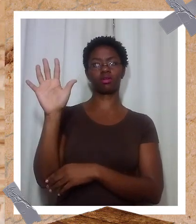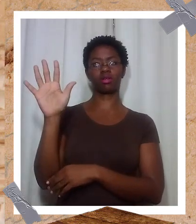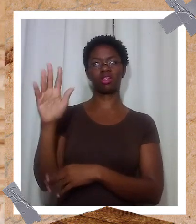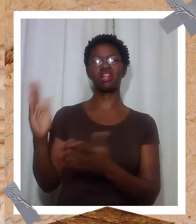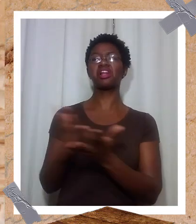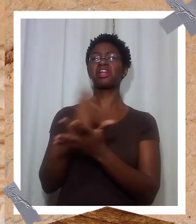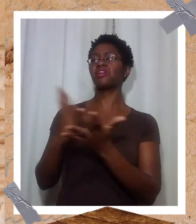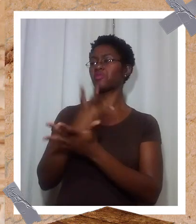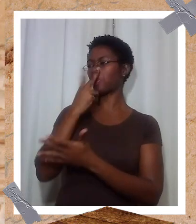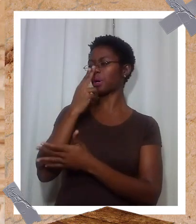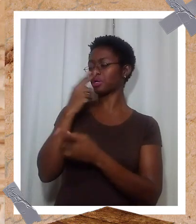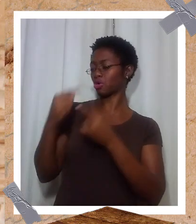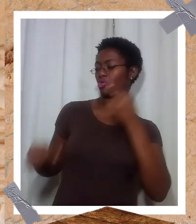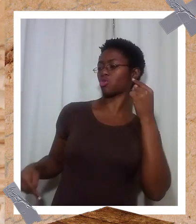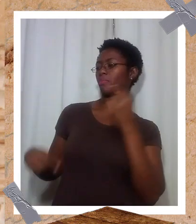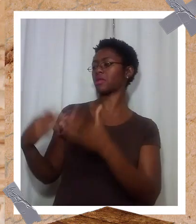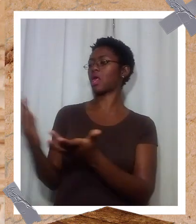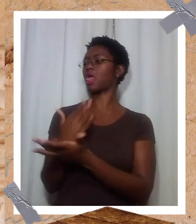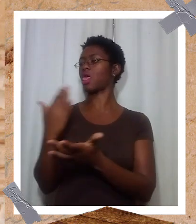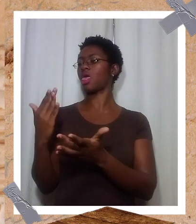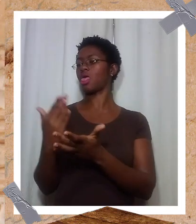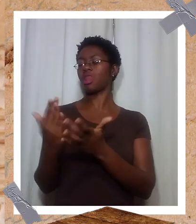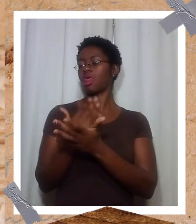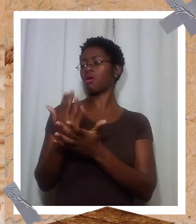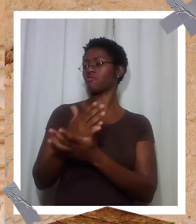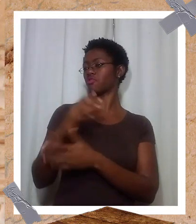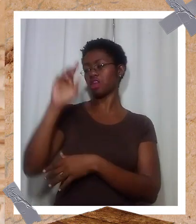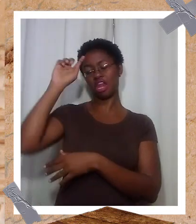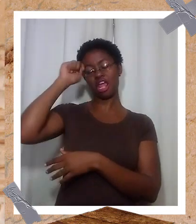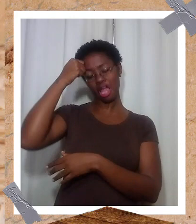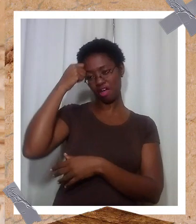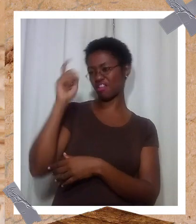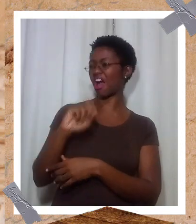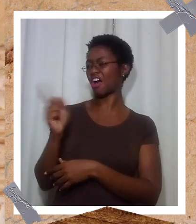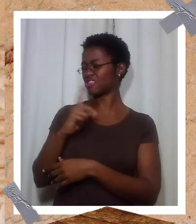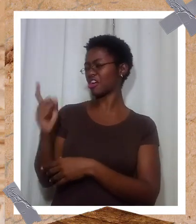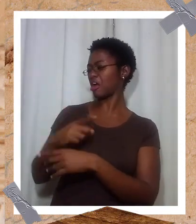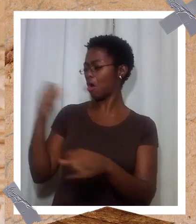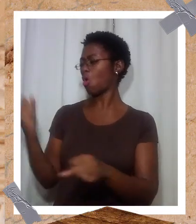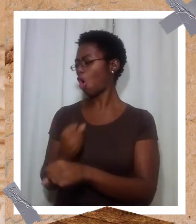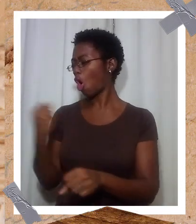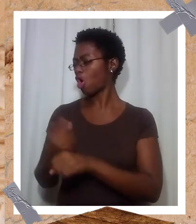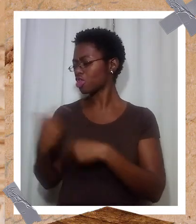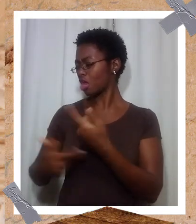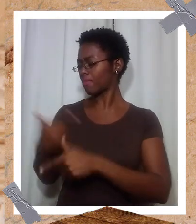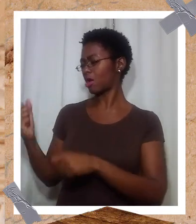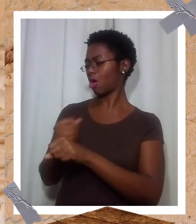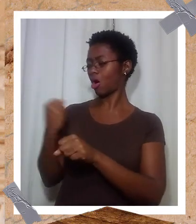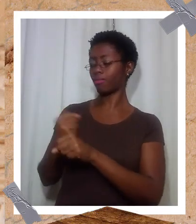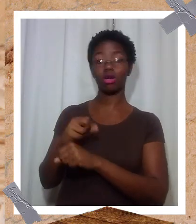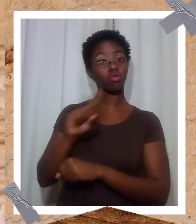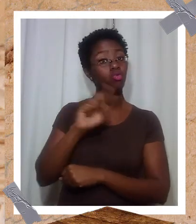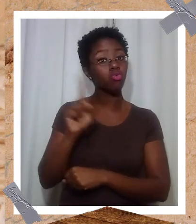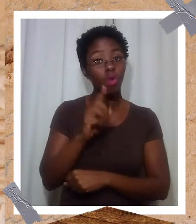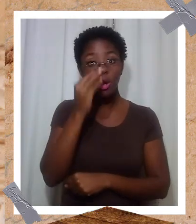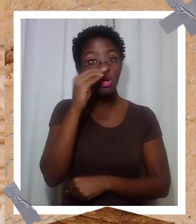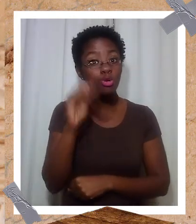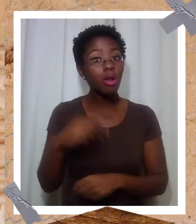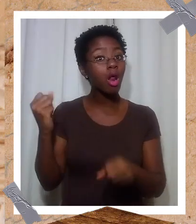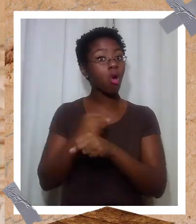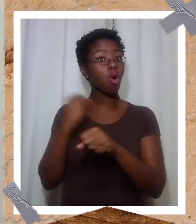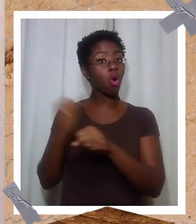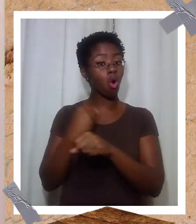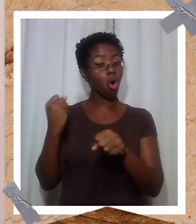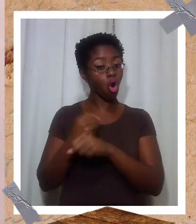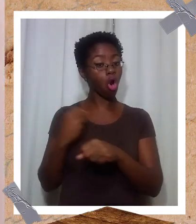negros. Você não nasceu para isso. Vai ser pedreiro, ser mais legal, não desfazendo a profissão de pedreiro, que são maravilhosas, assim